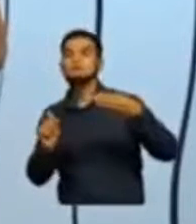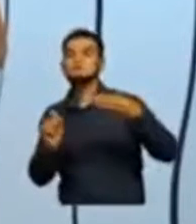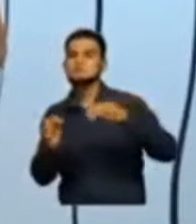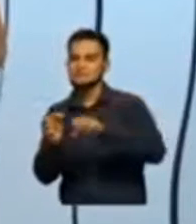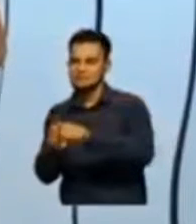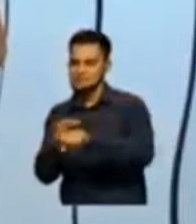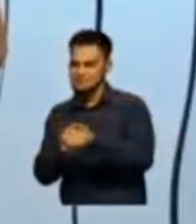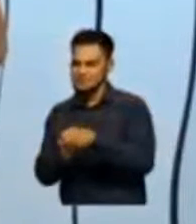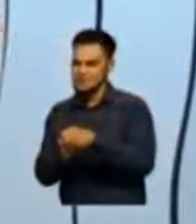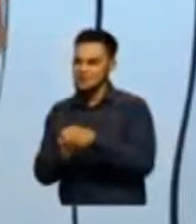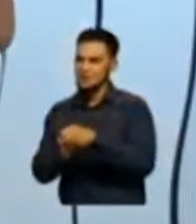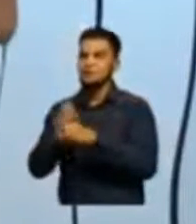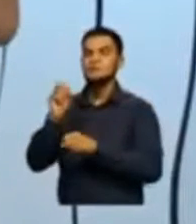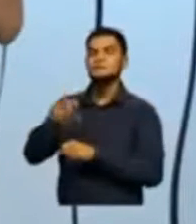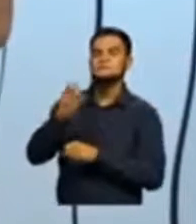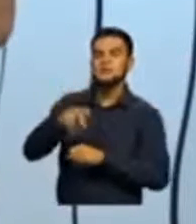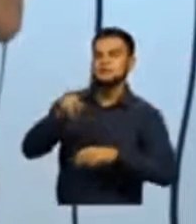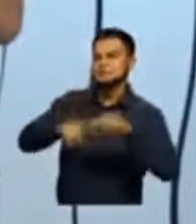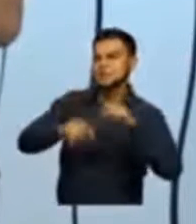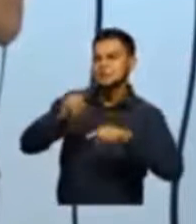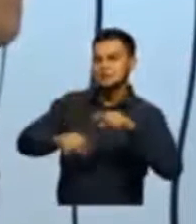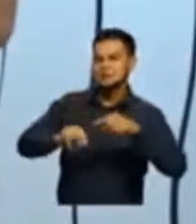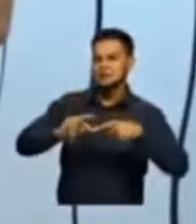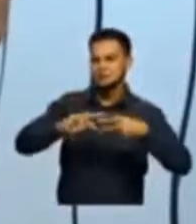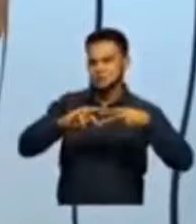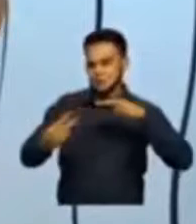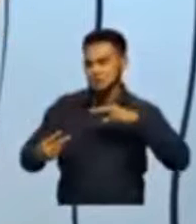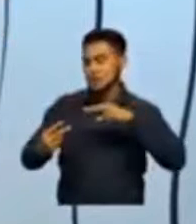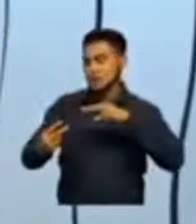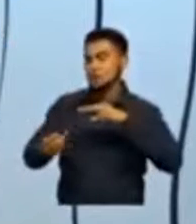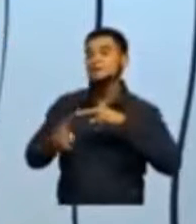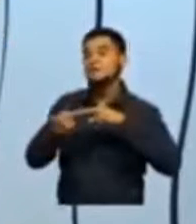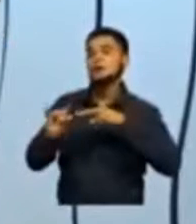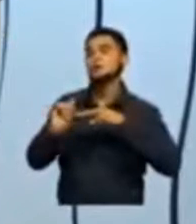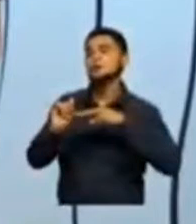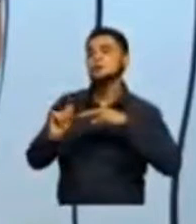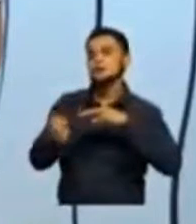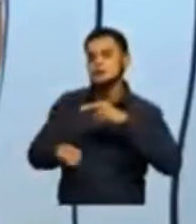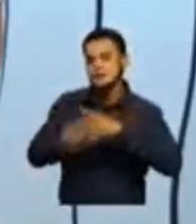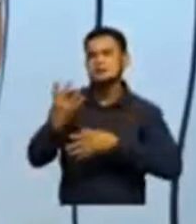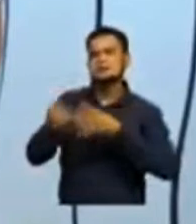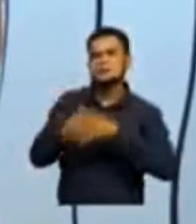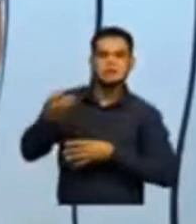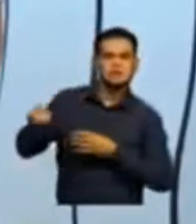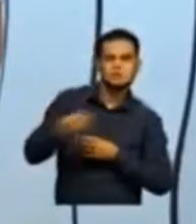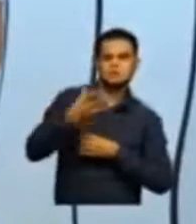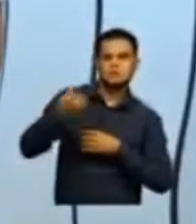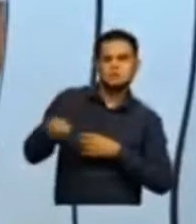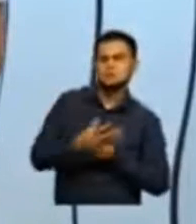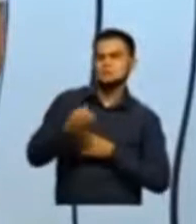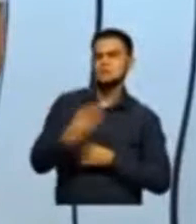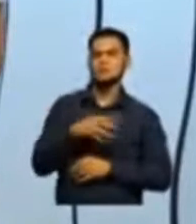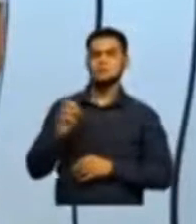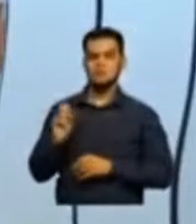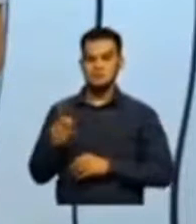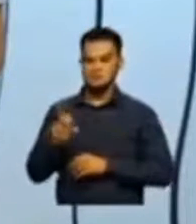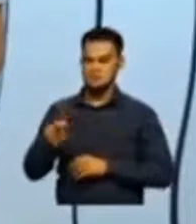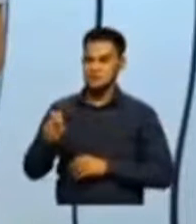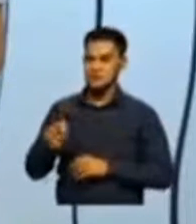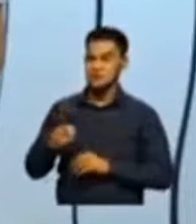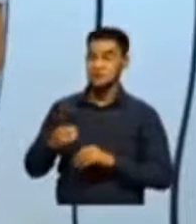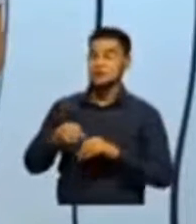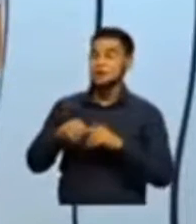O vírus desse material genético vai juntar, formando novos vírus, para depois sair. Quando